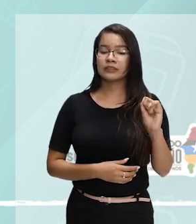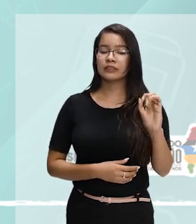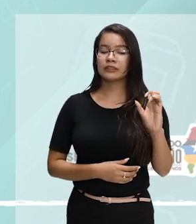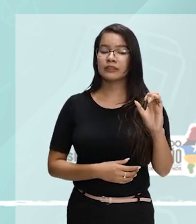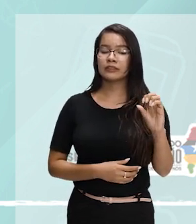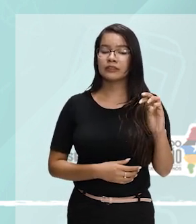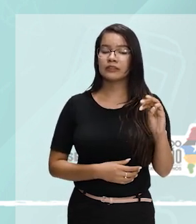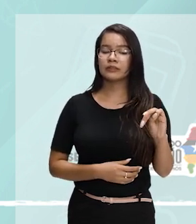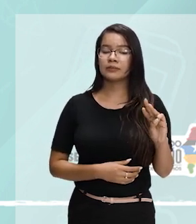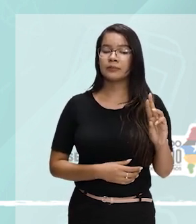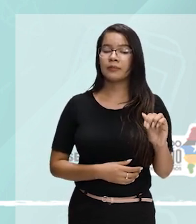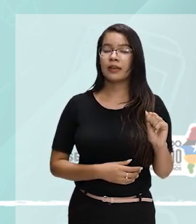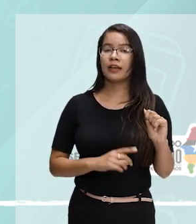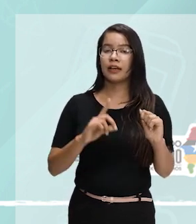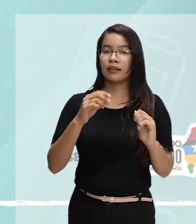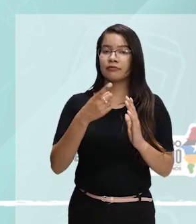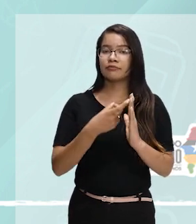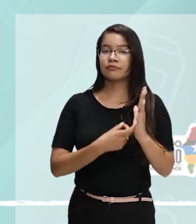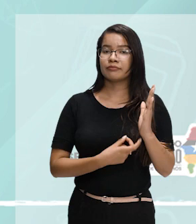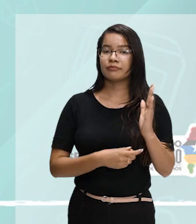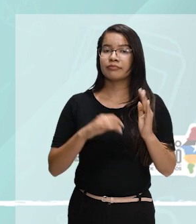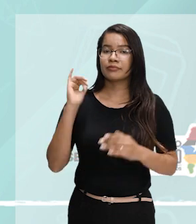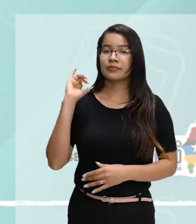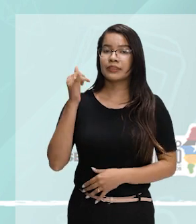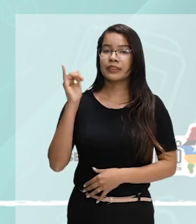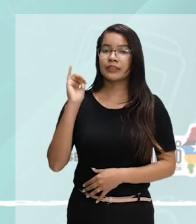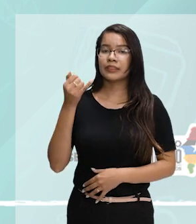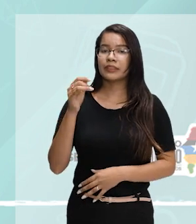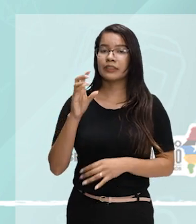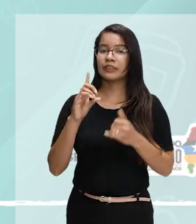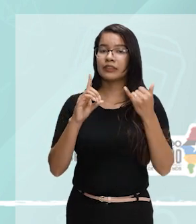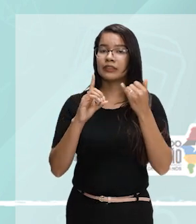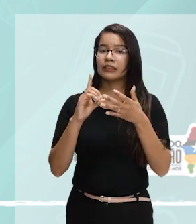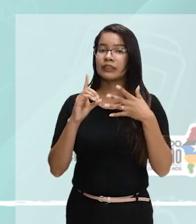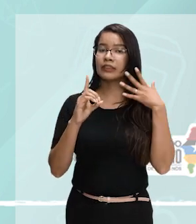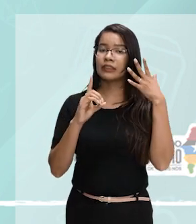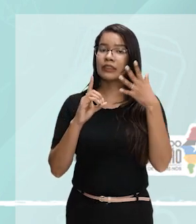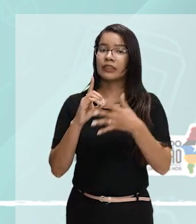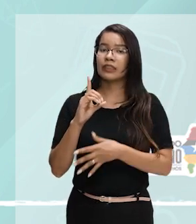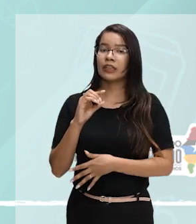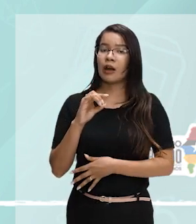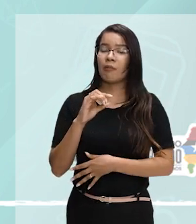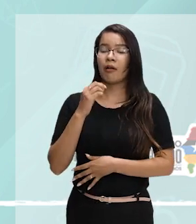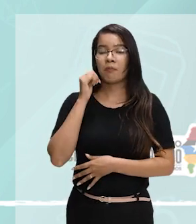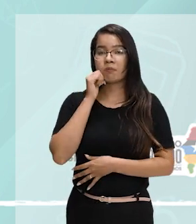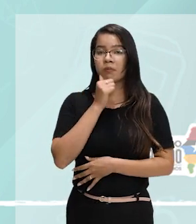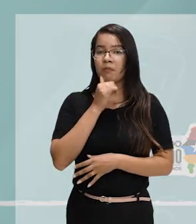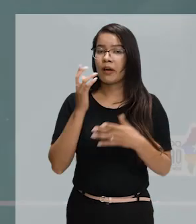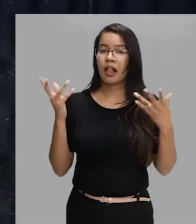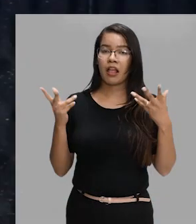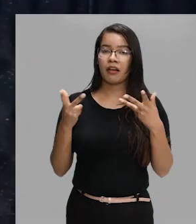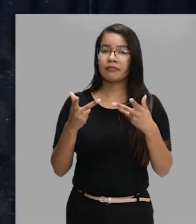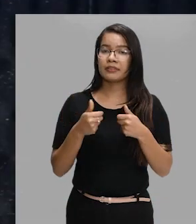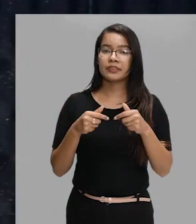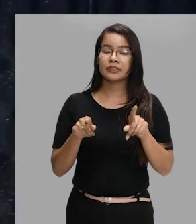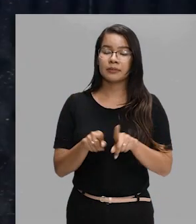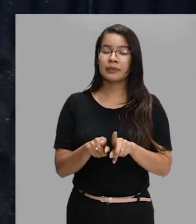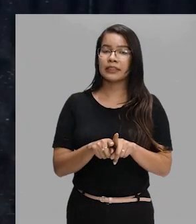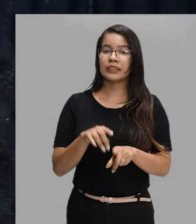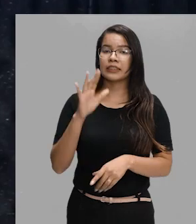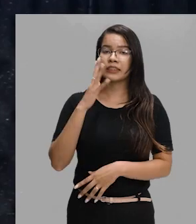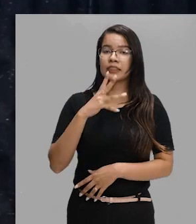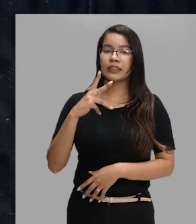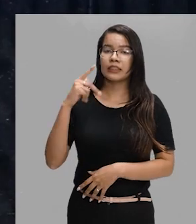narrativo bem detalhista. A Iracema é uma mulher maravilhosa, uma mulher muito linda, de acordo com a descrição de José de Alencar, certo?